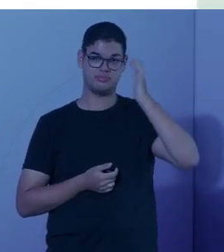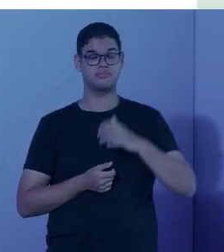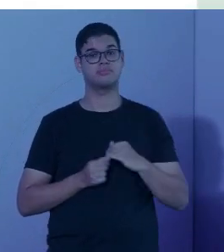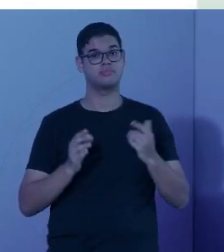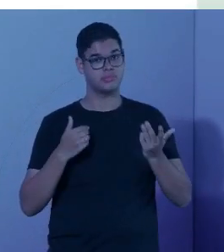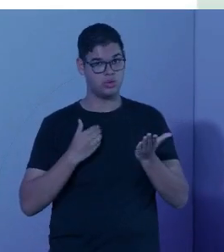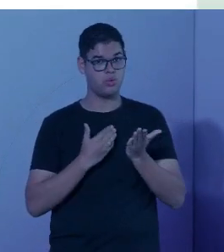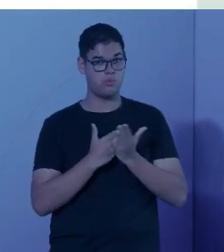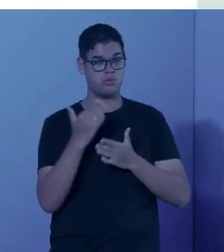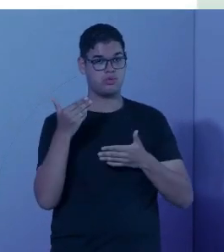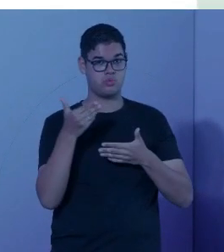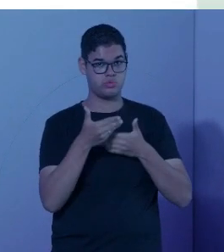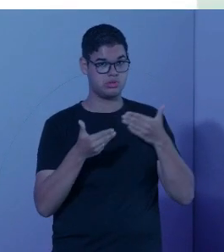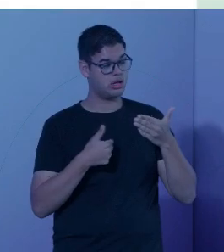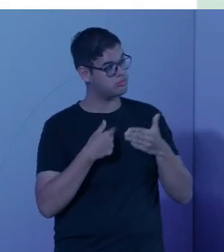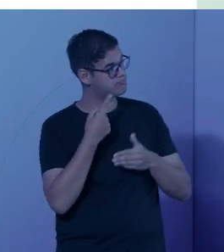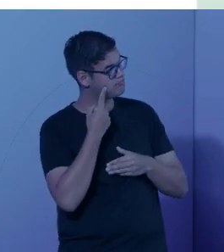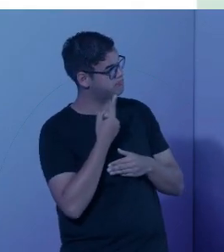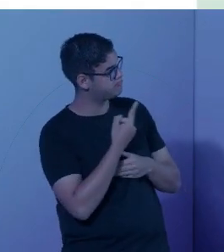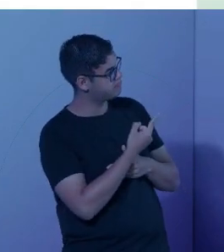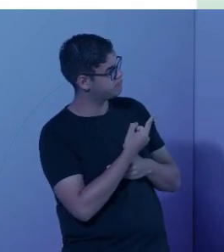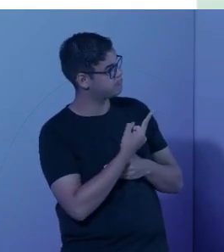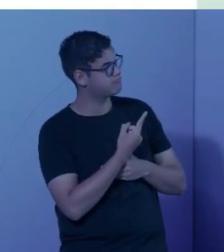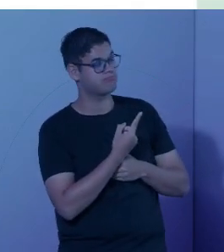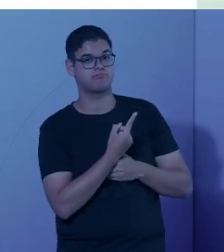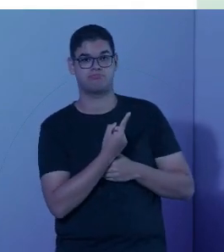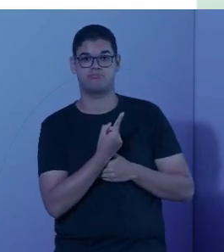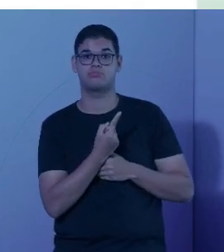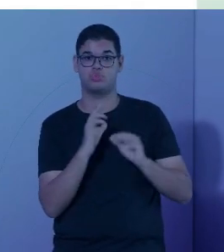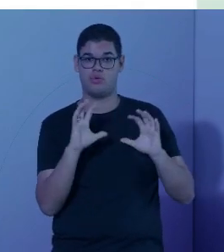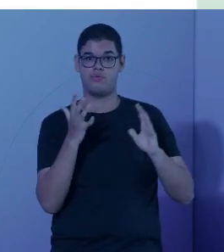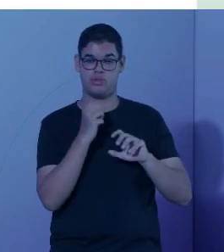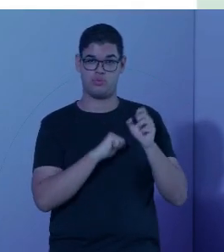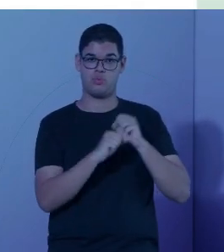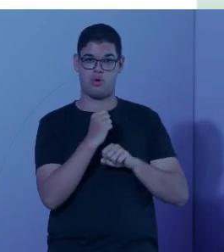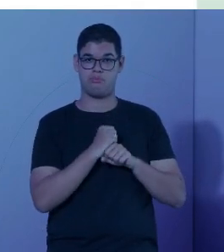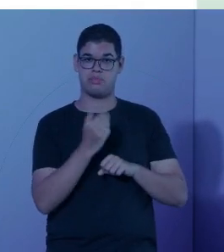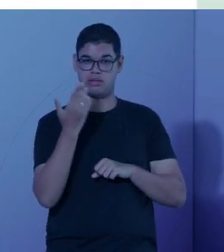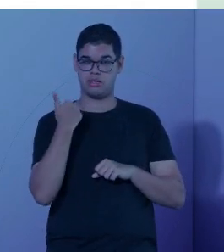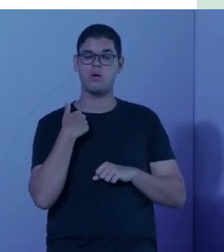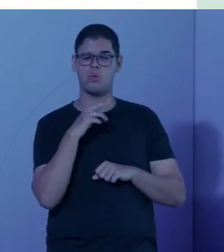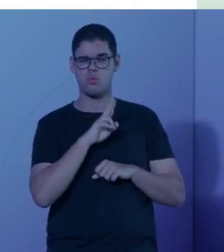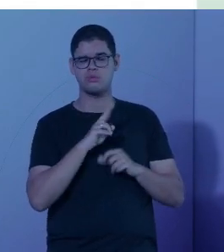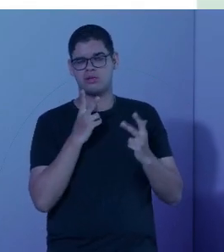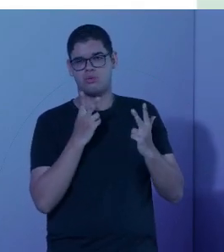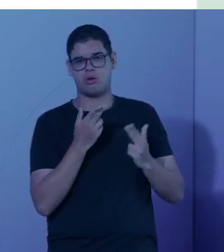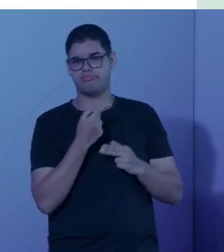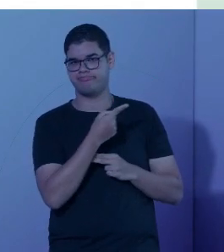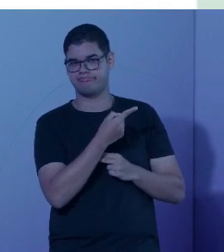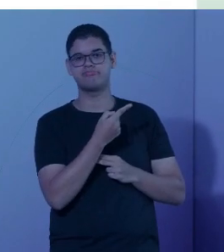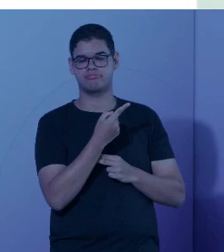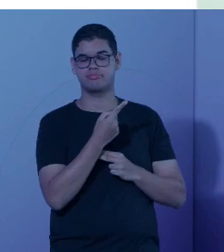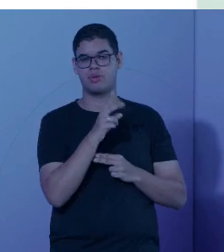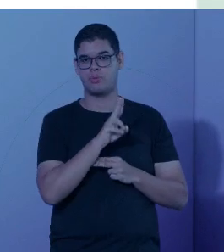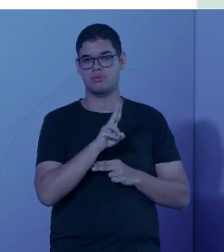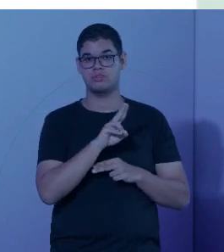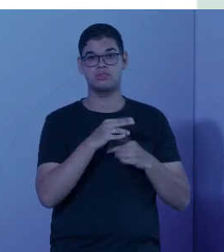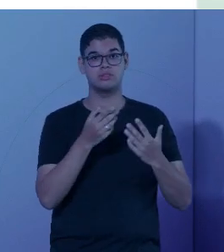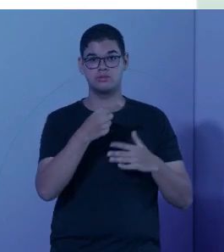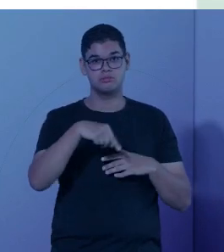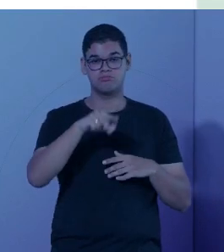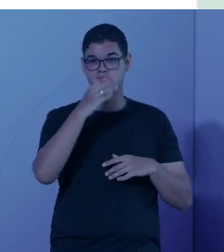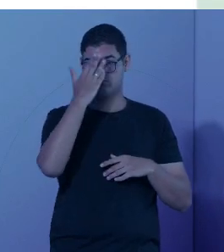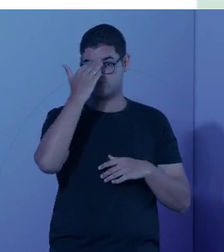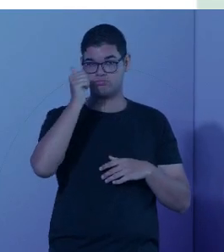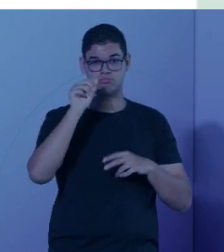Começo com um slide que nós discutimos no ano passado, no evento do ano passado. Então, a gente sabe que, na perspectiva da avaliação das tecnologias de